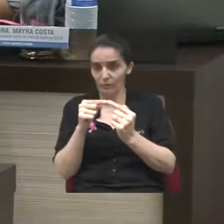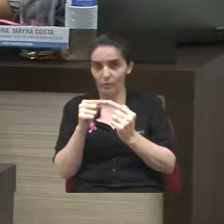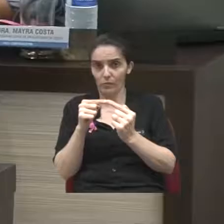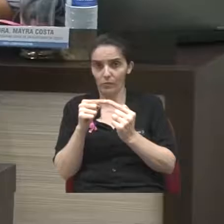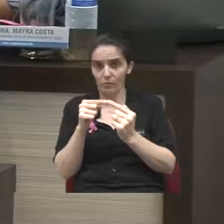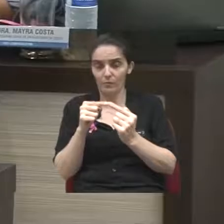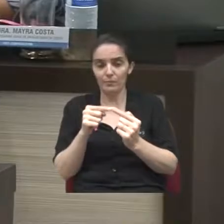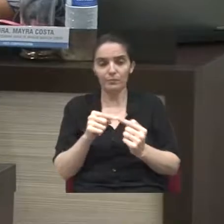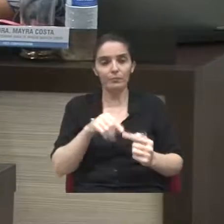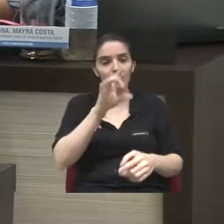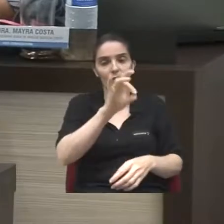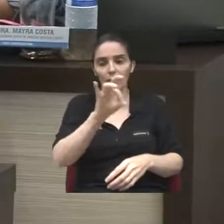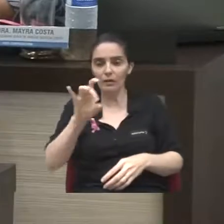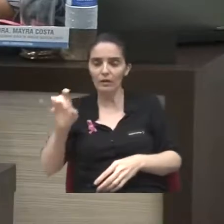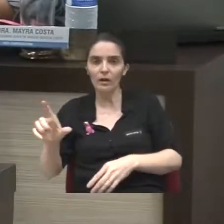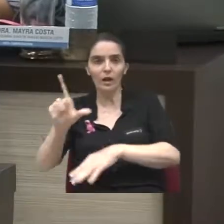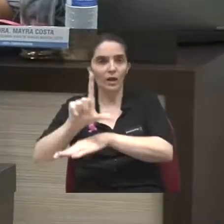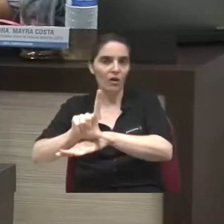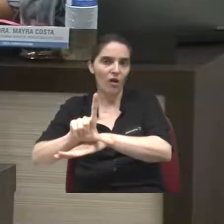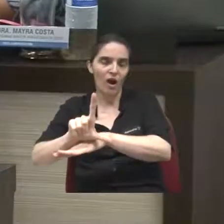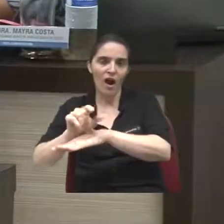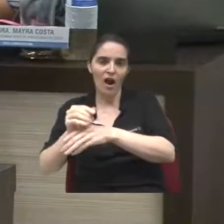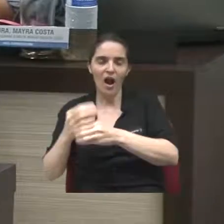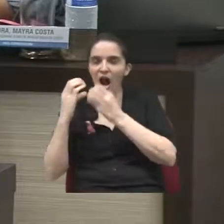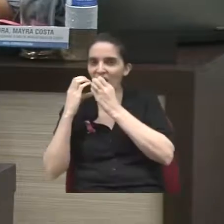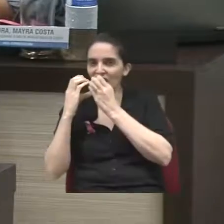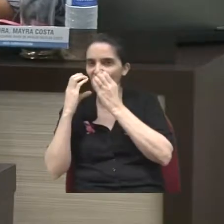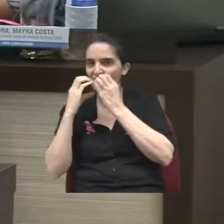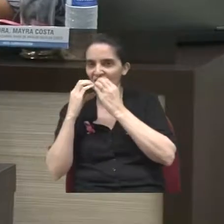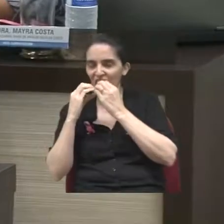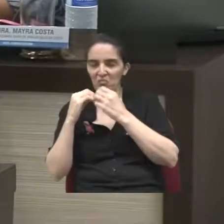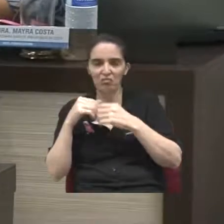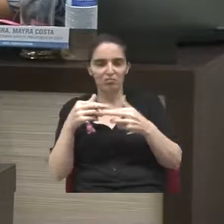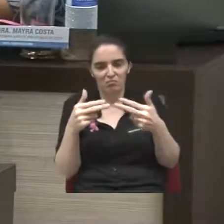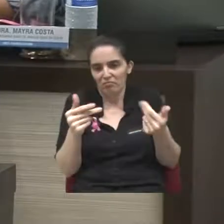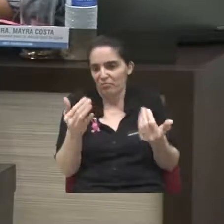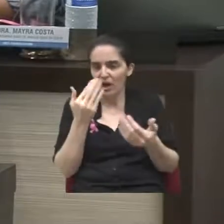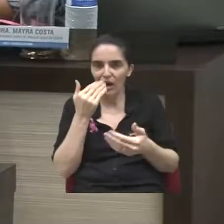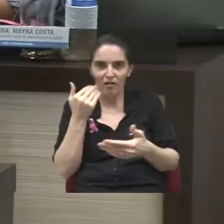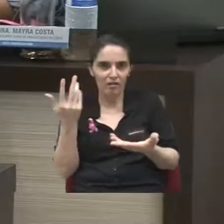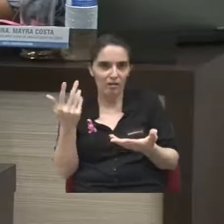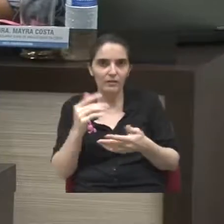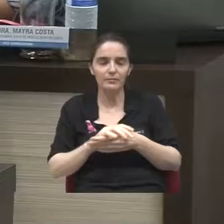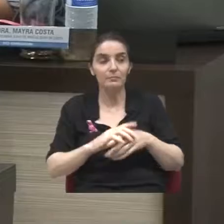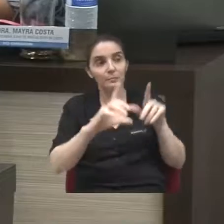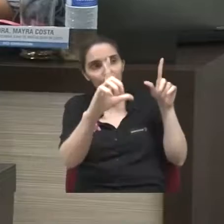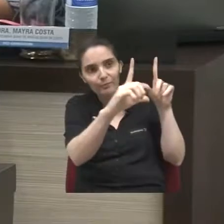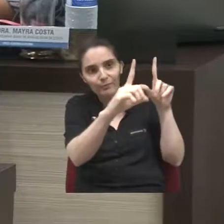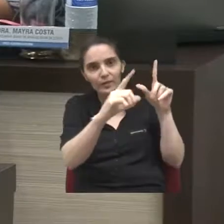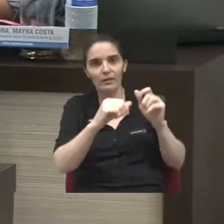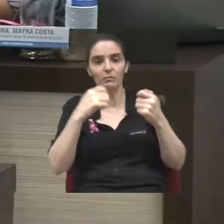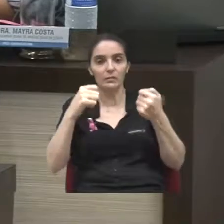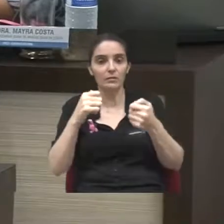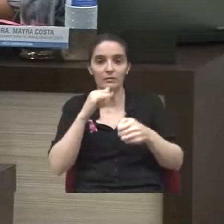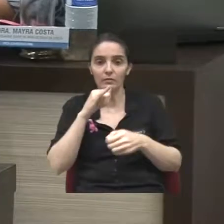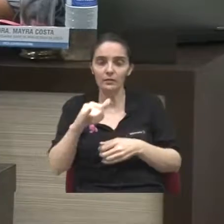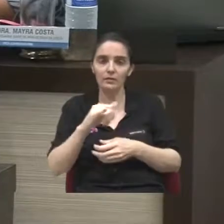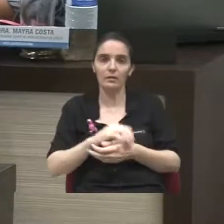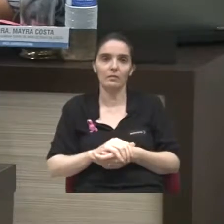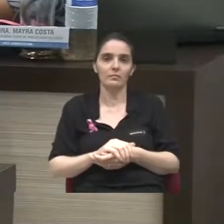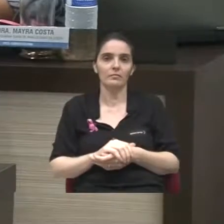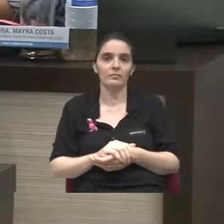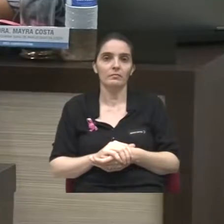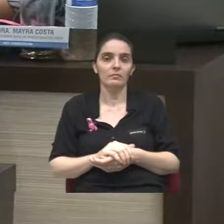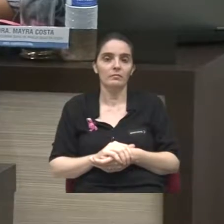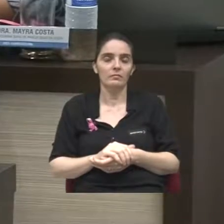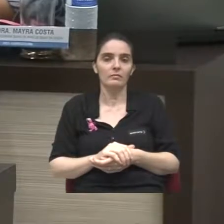uma lanchonete que tenha alimentos, tenha esse cartaz. Seja obrigado